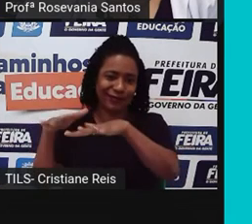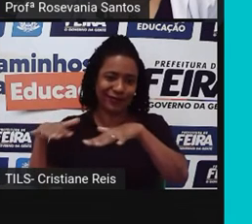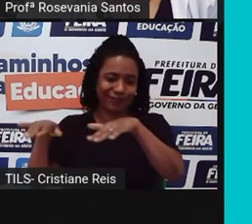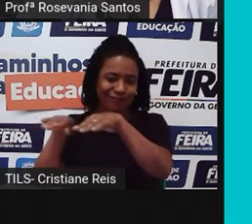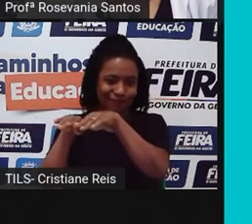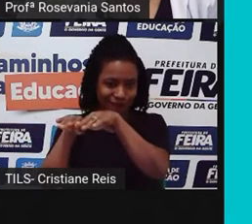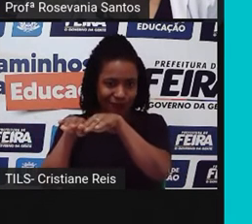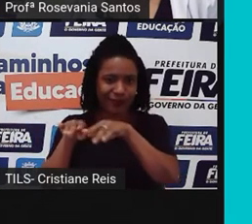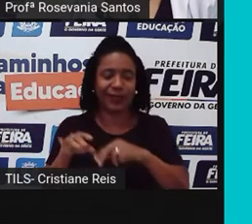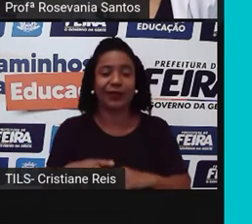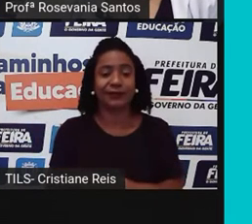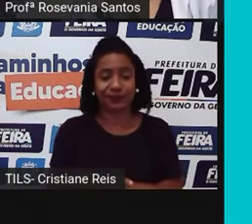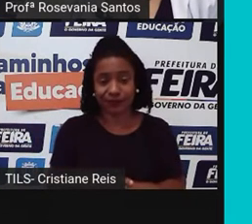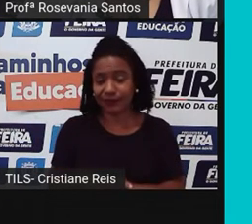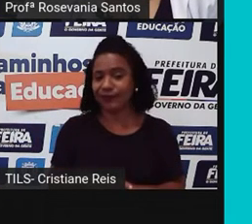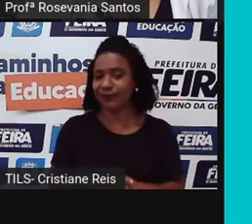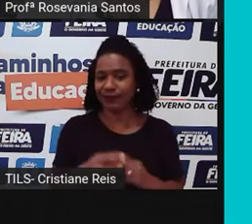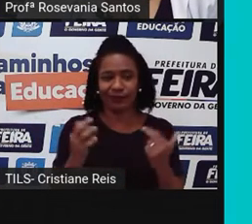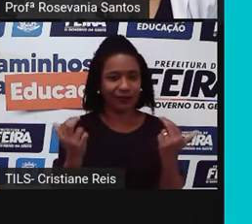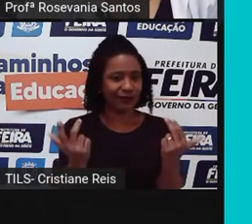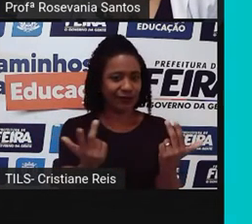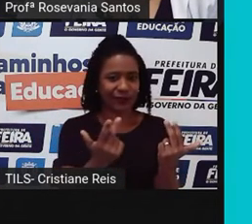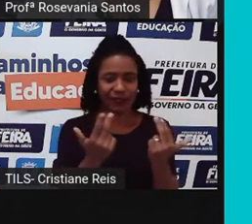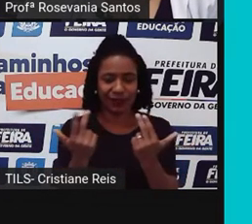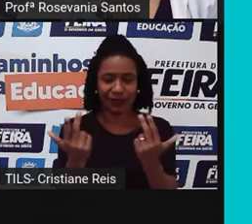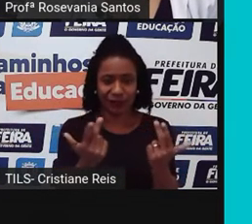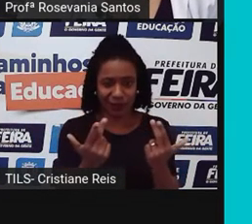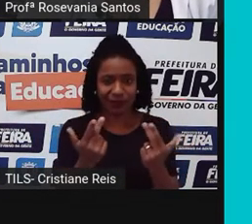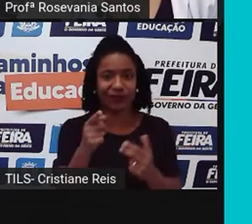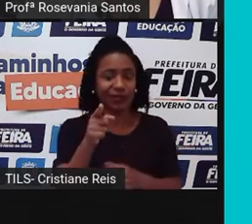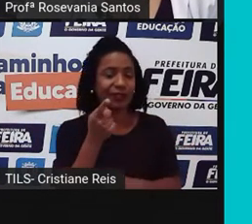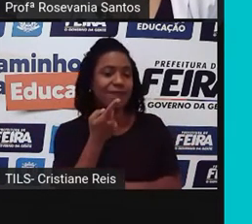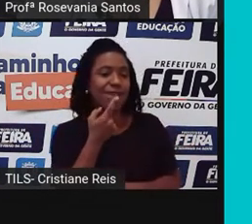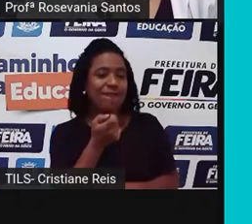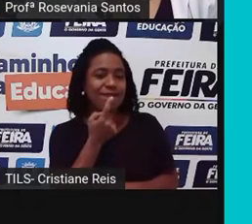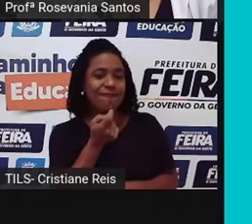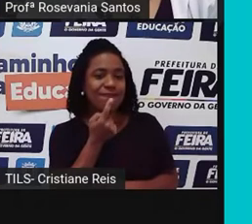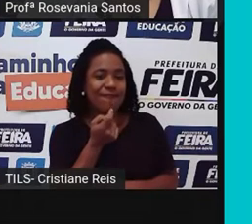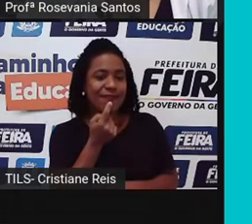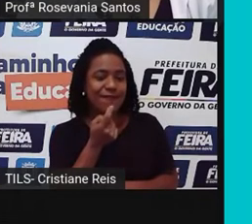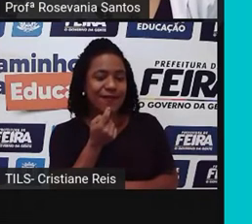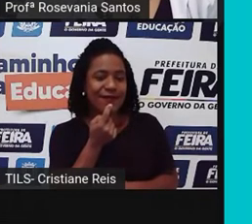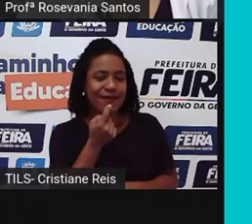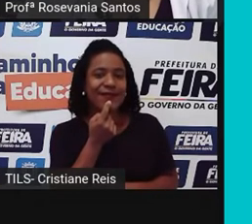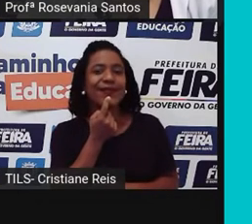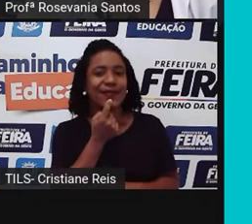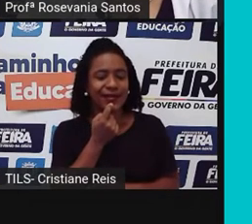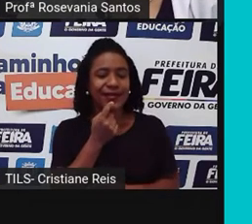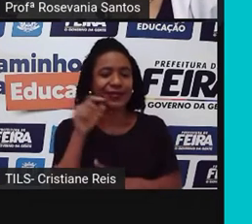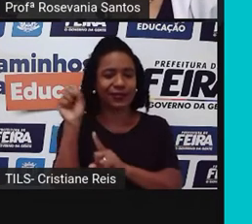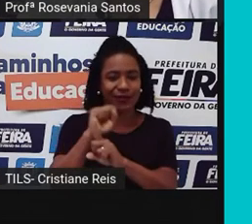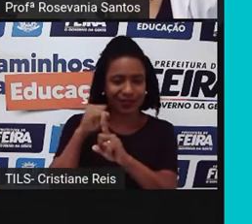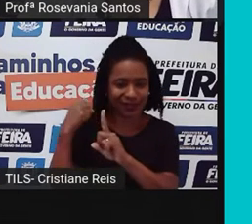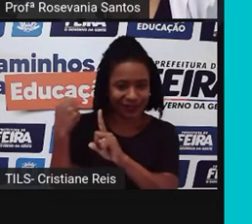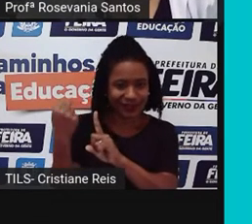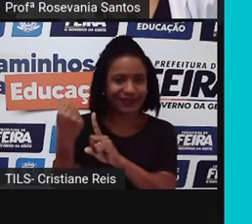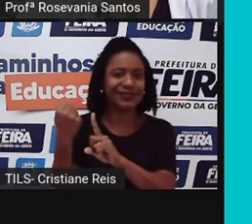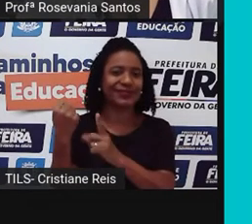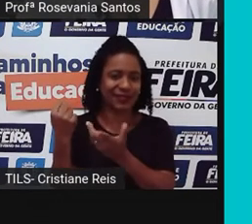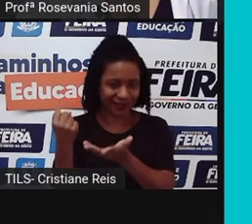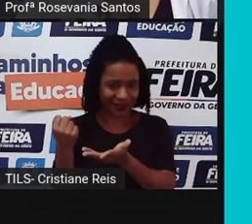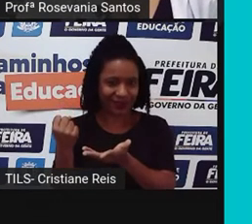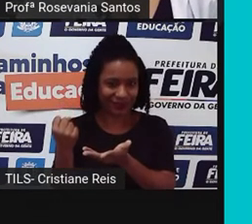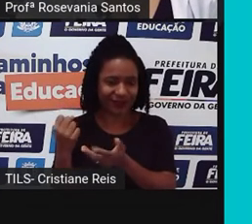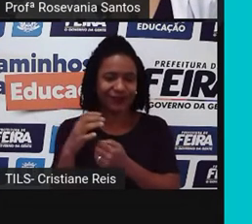países capitalistas. Tudo representado de vermelho, né, países socialistas e influenciados, ou bora dizer assim,